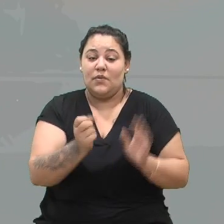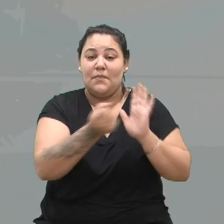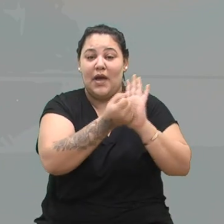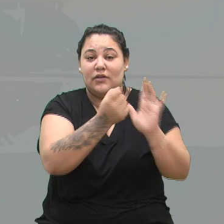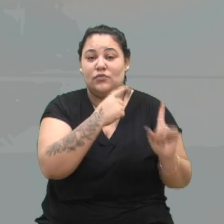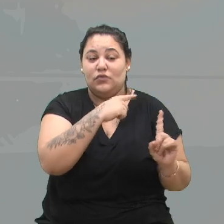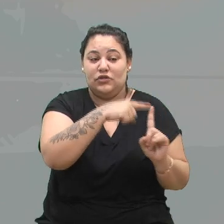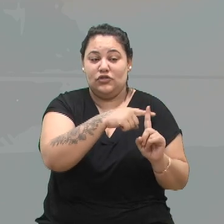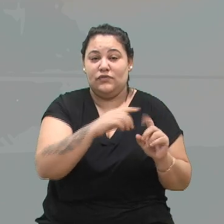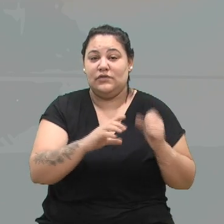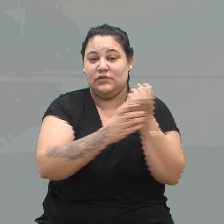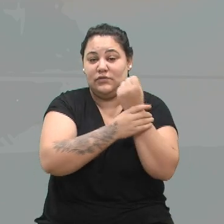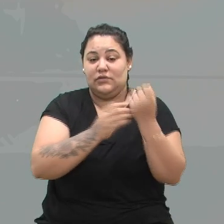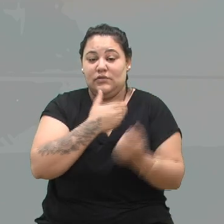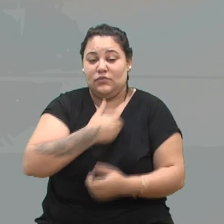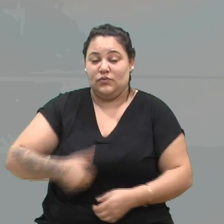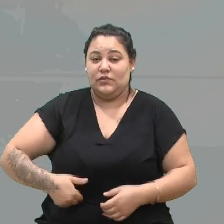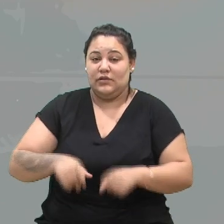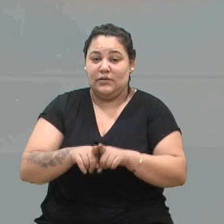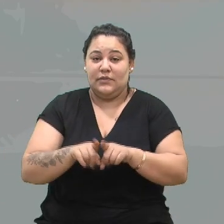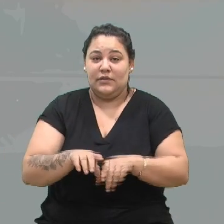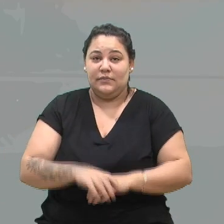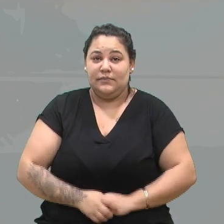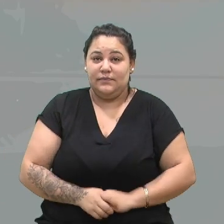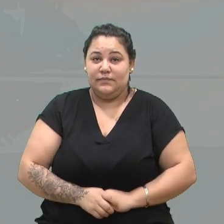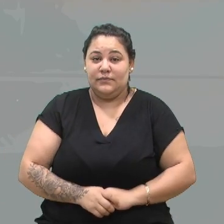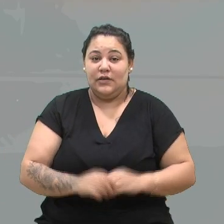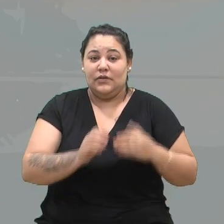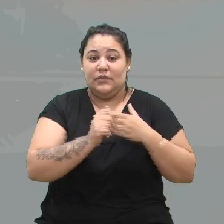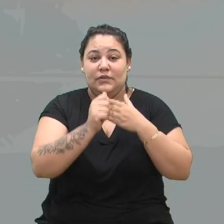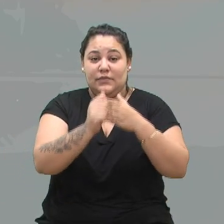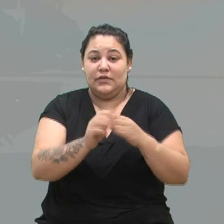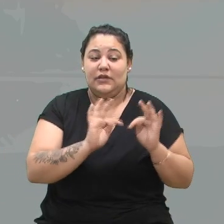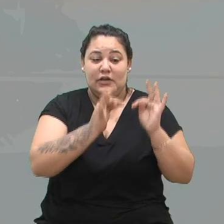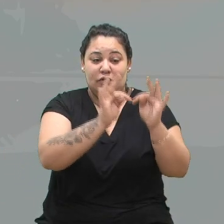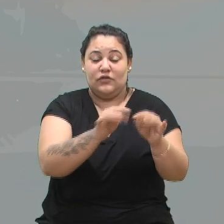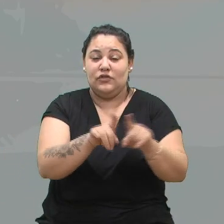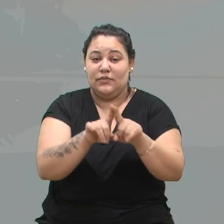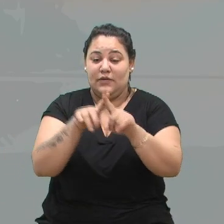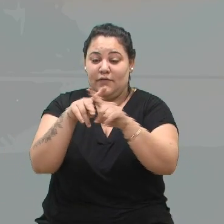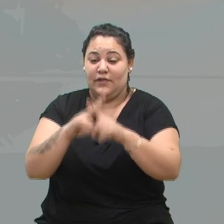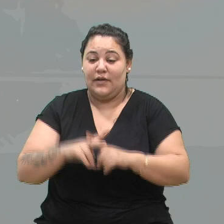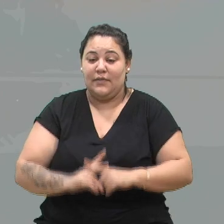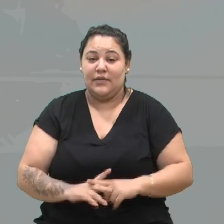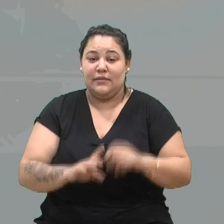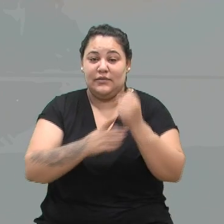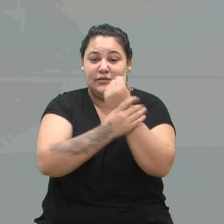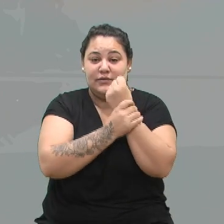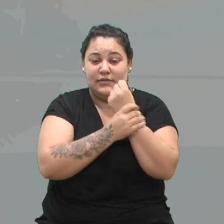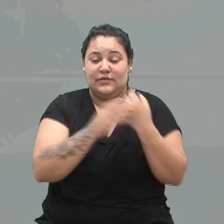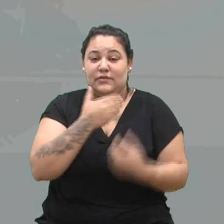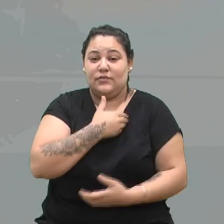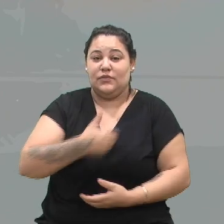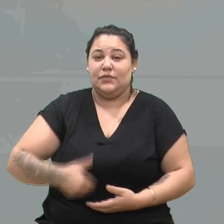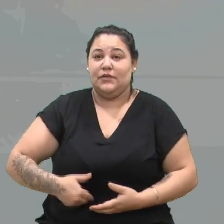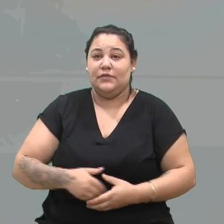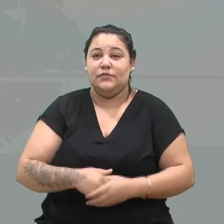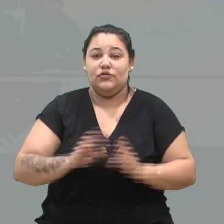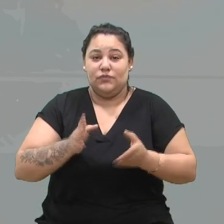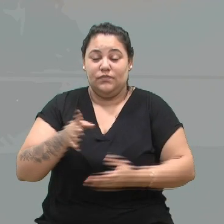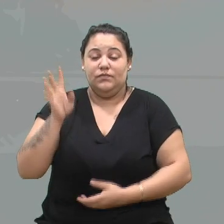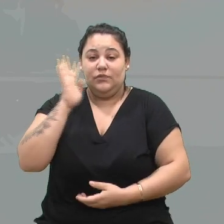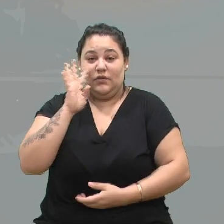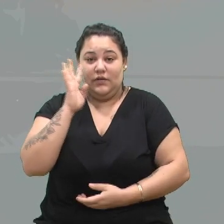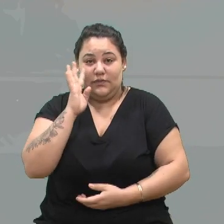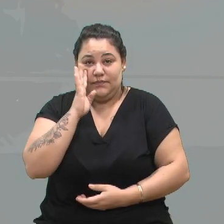positivos na segurança pública, Radar Tech, avanços tecnológicos e ferramentais para a segurança pública. Já na quarta-feira,